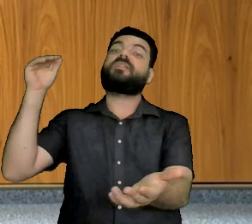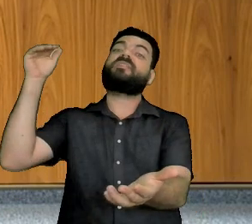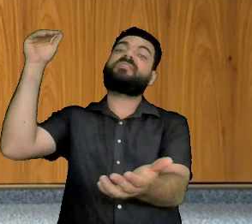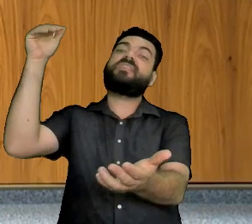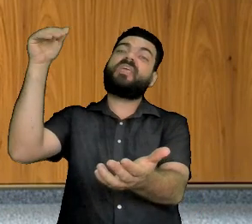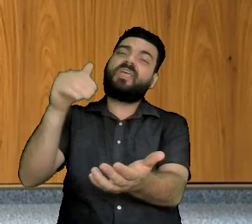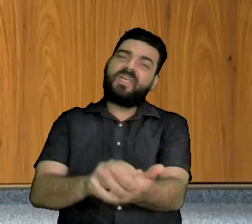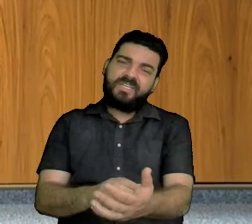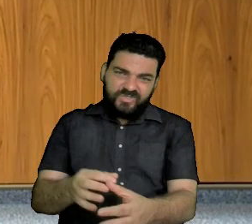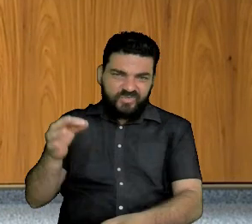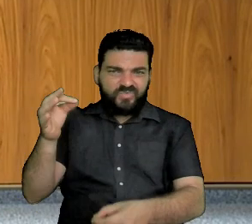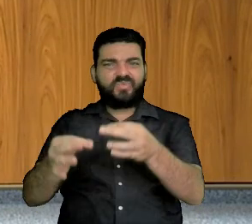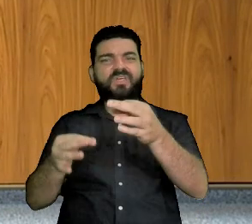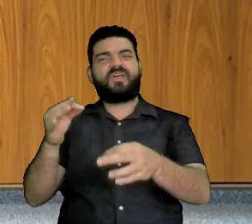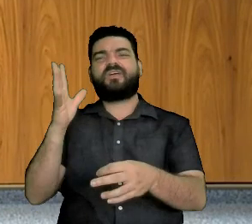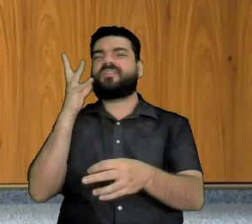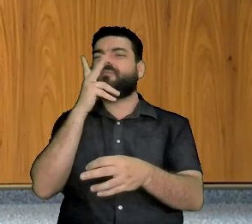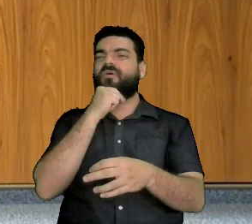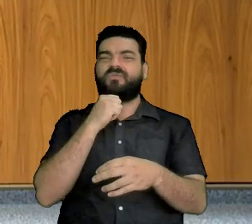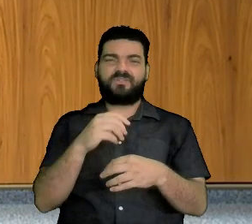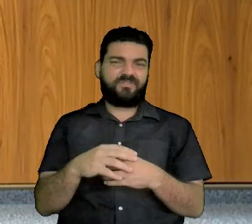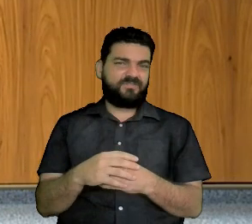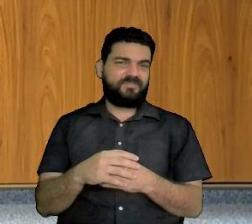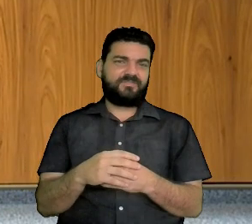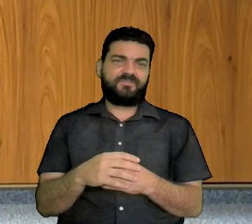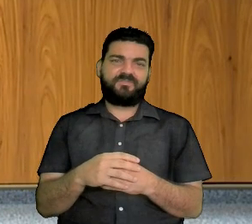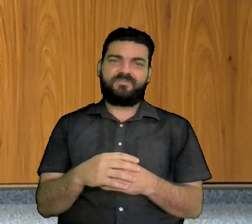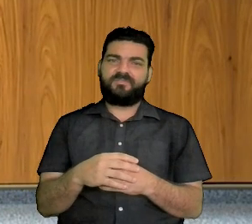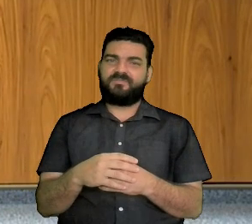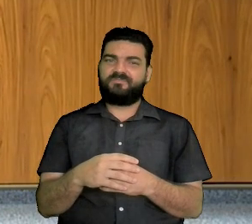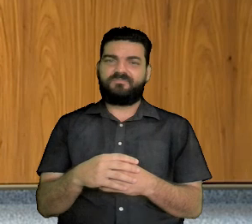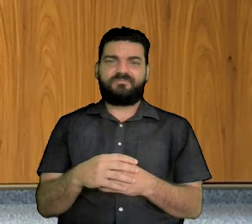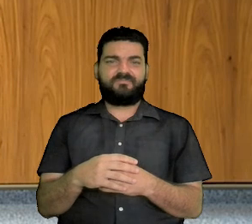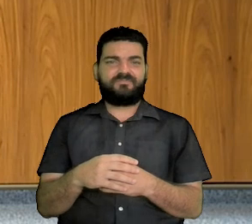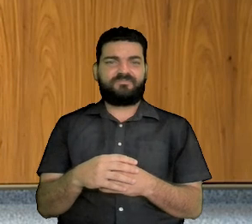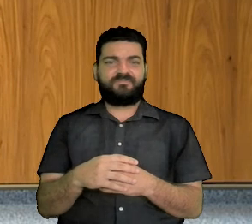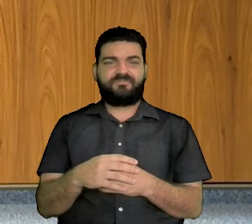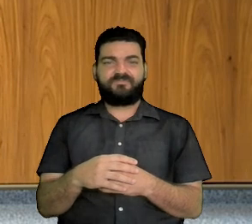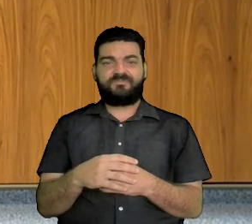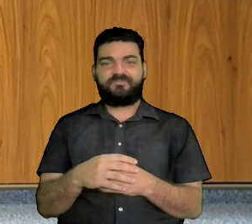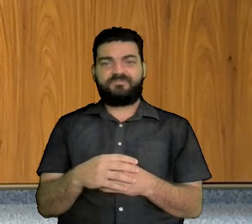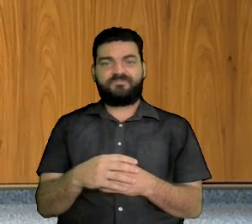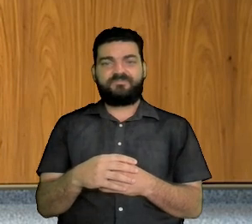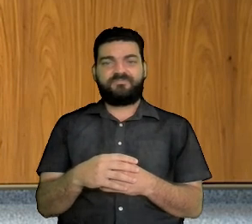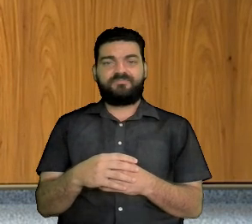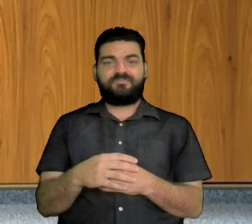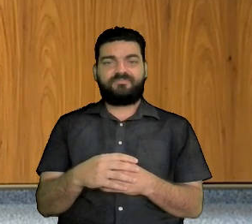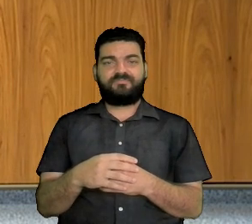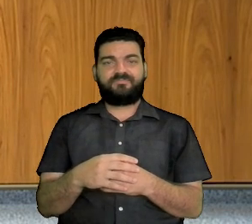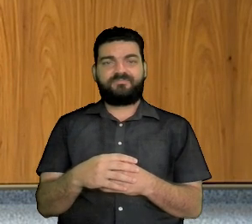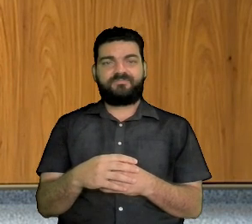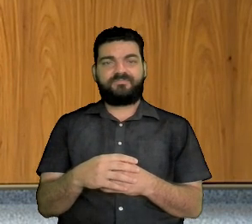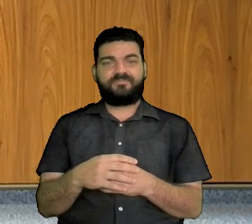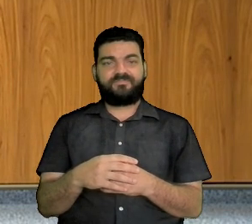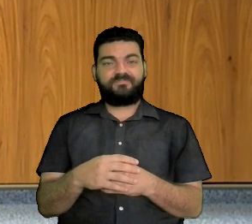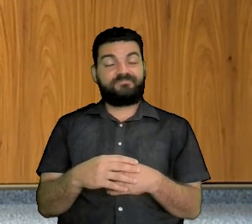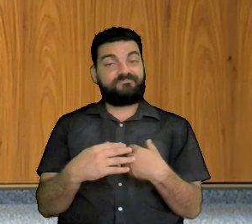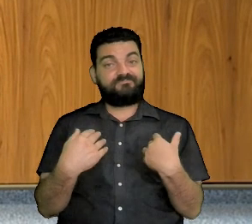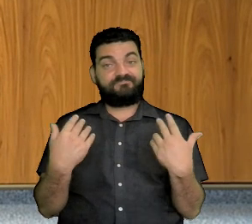é, e aí, até que o processo seja definitivamente resolvido, leva-se aí 2 anos e